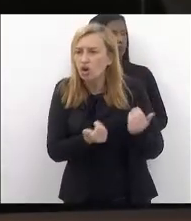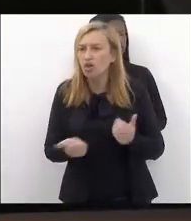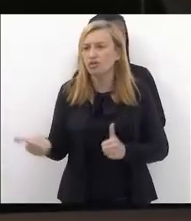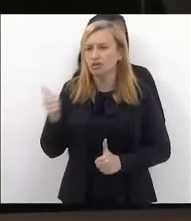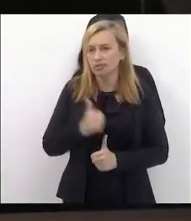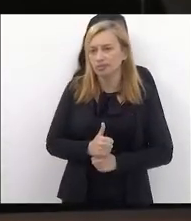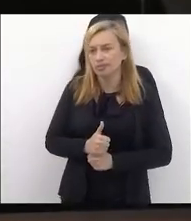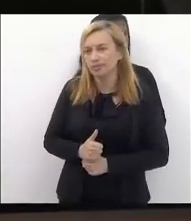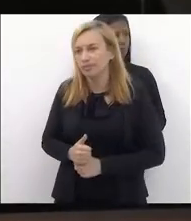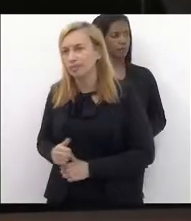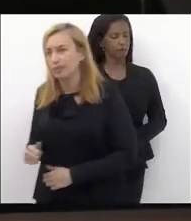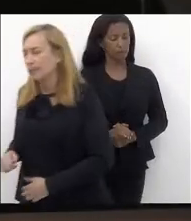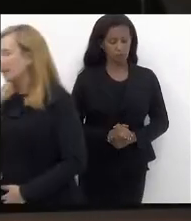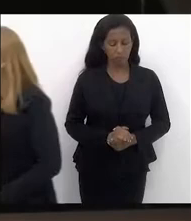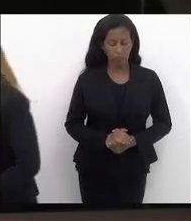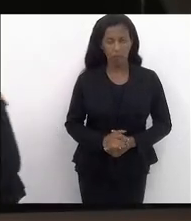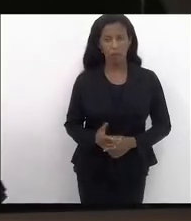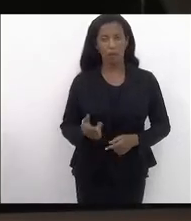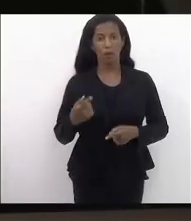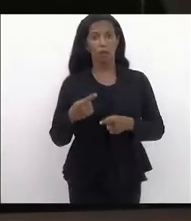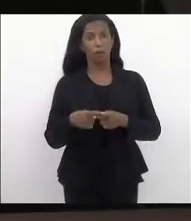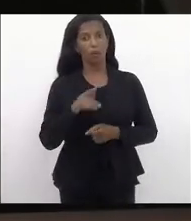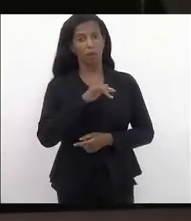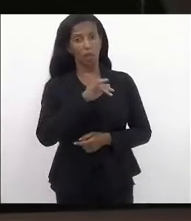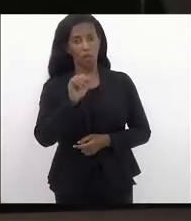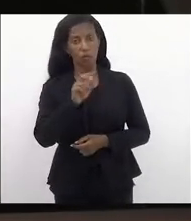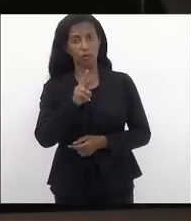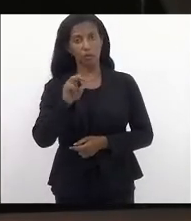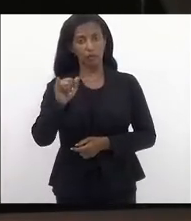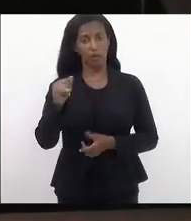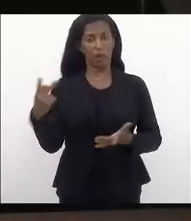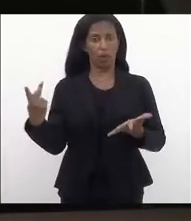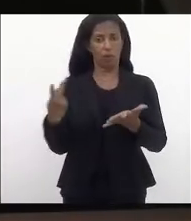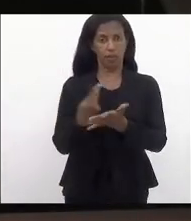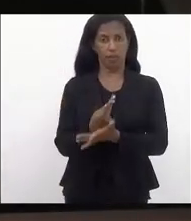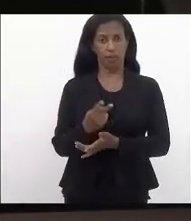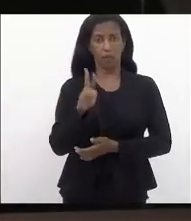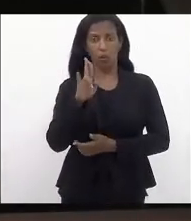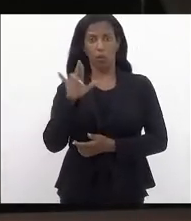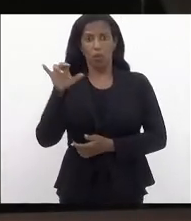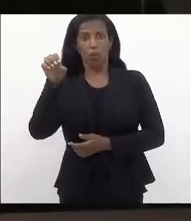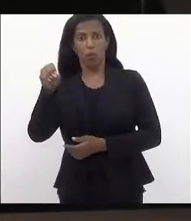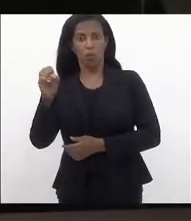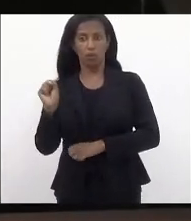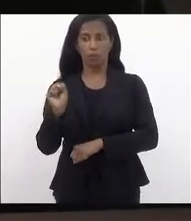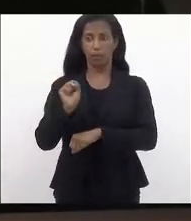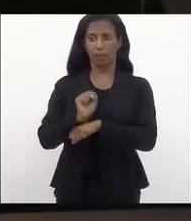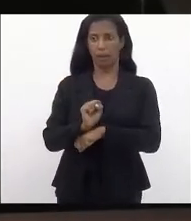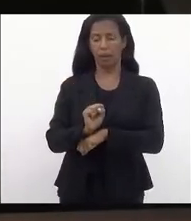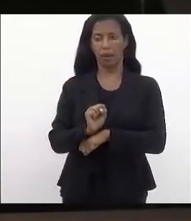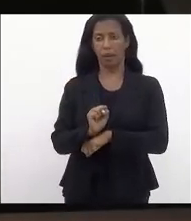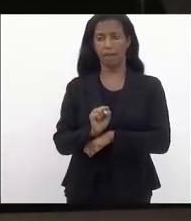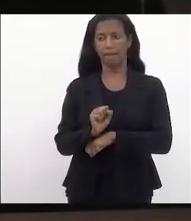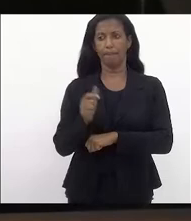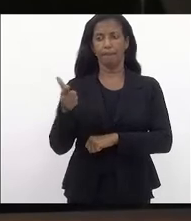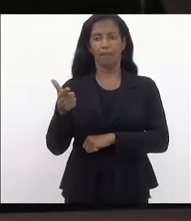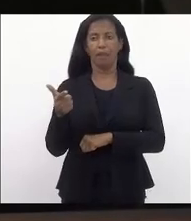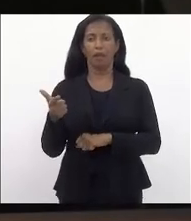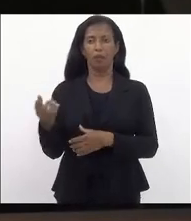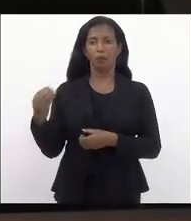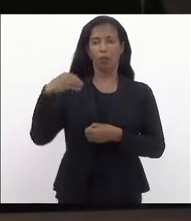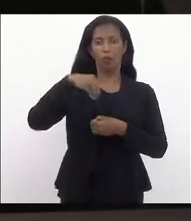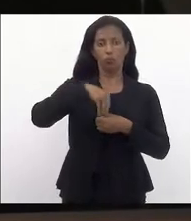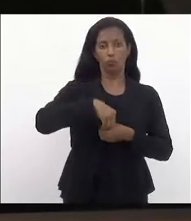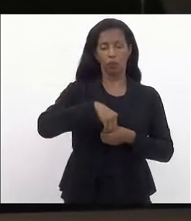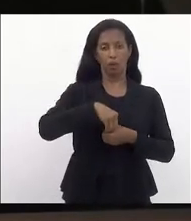pública porque é isso que vai acontecer porque quando a UERJ deixar de existir ela for incorporada pela